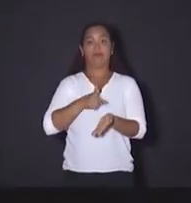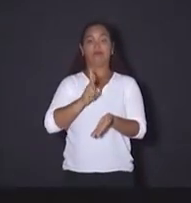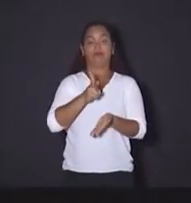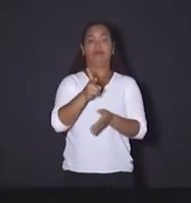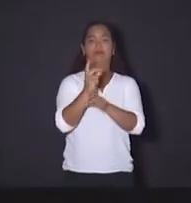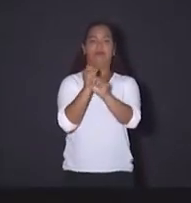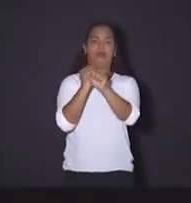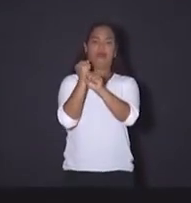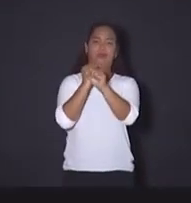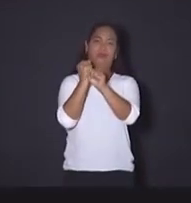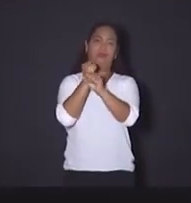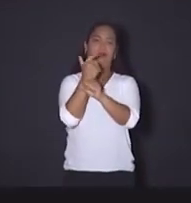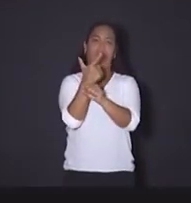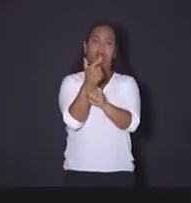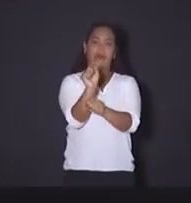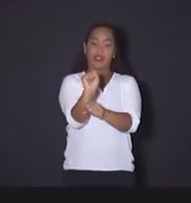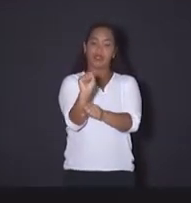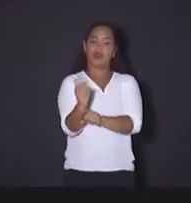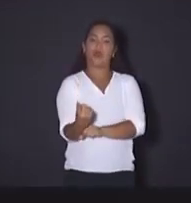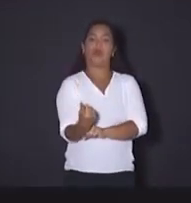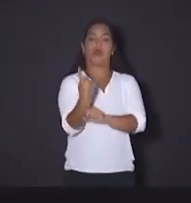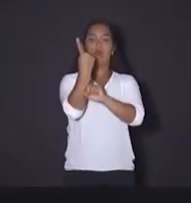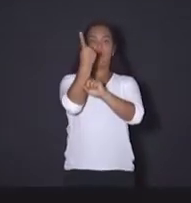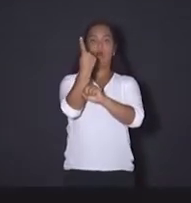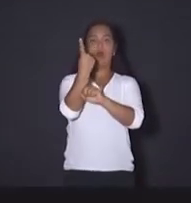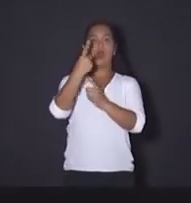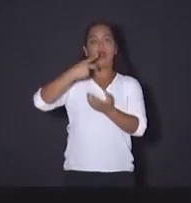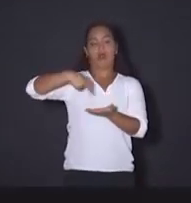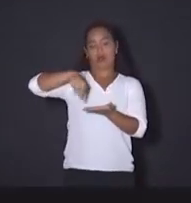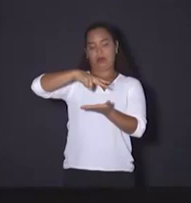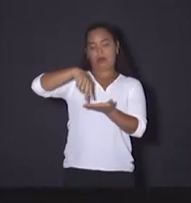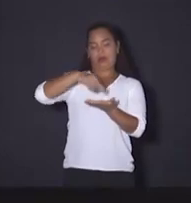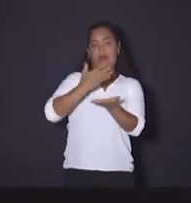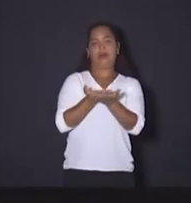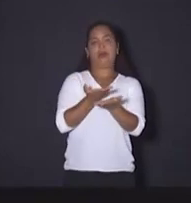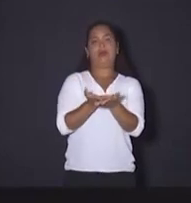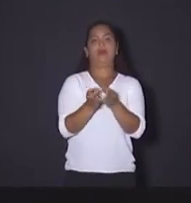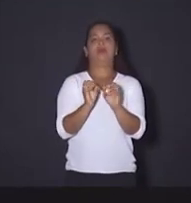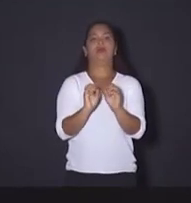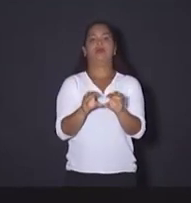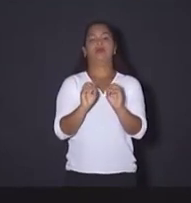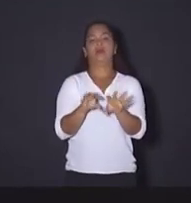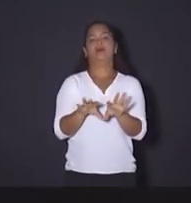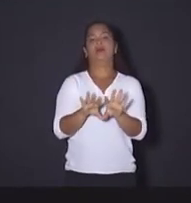28 anos a única, também fez algo extraordinário,